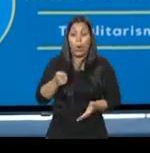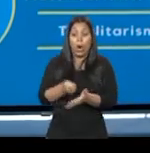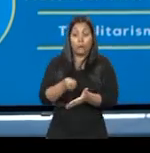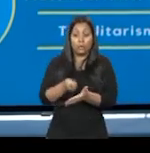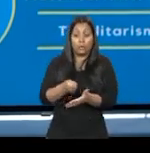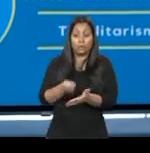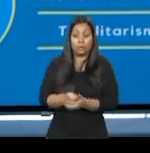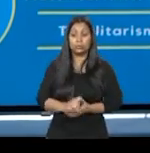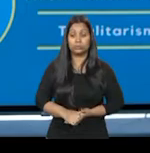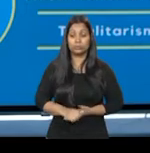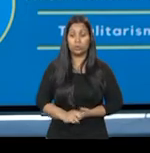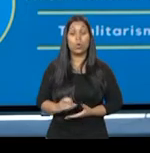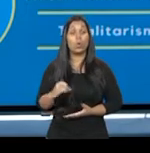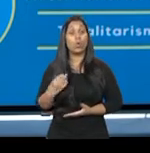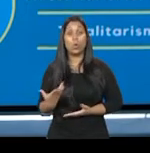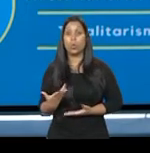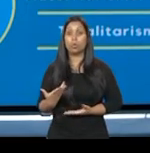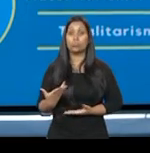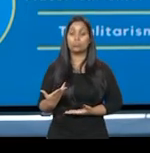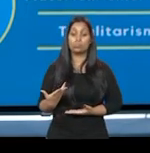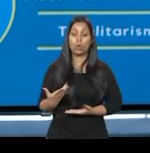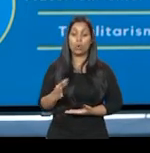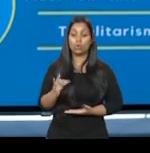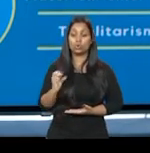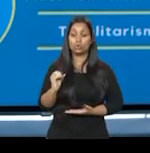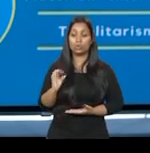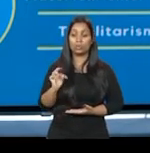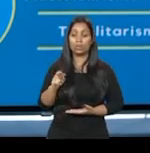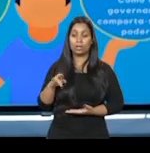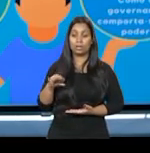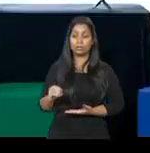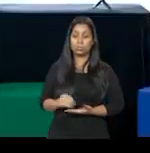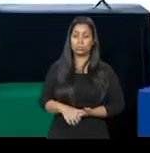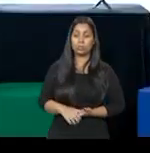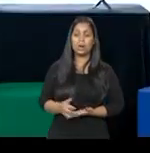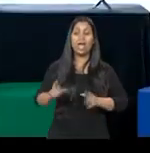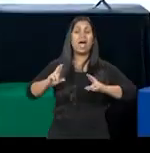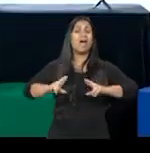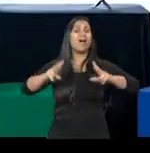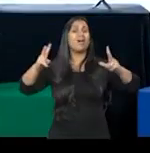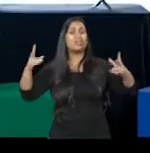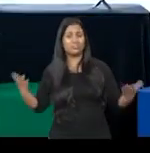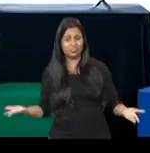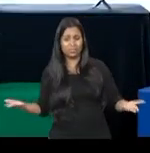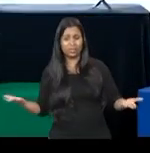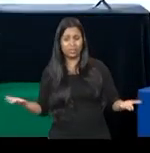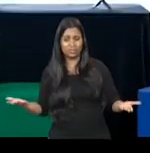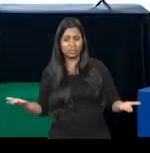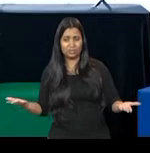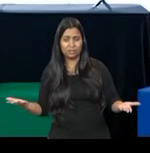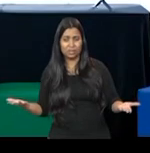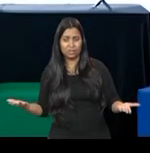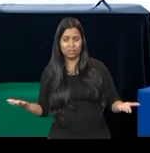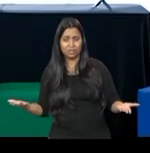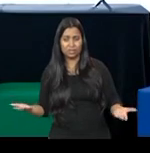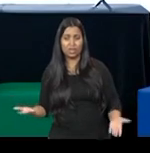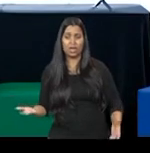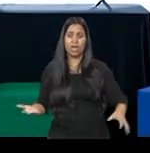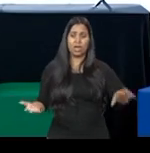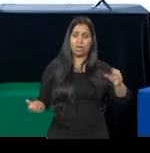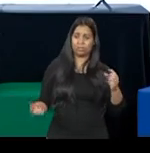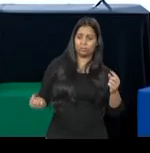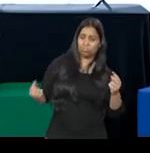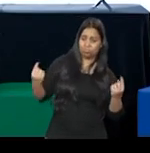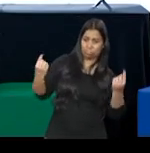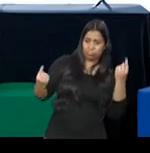um autoritarismo ou um totalitarismo. Mas qual a diferença entre formas de governo e